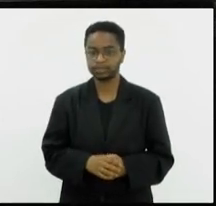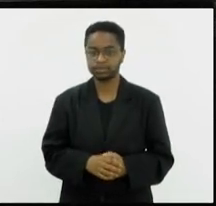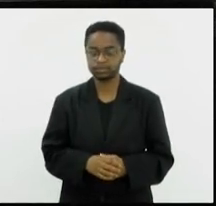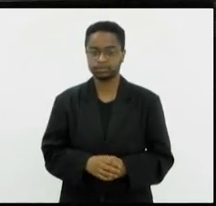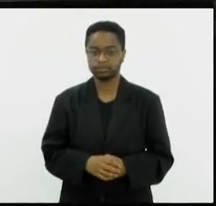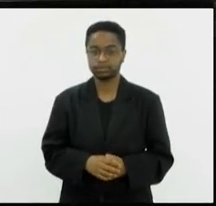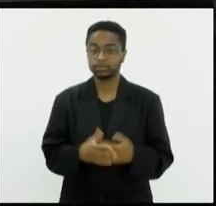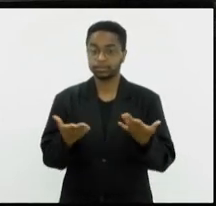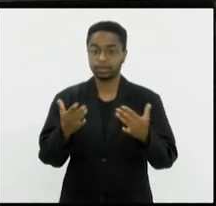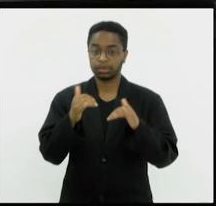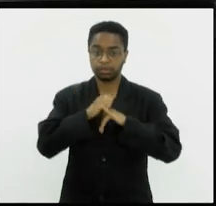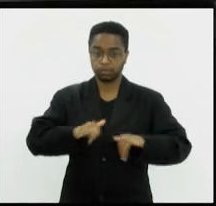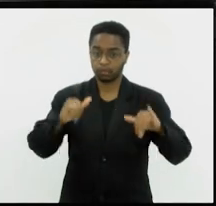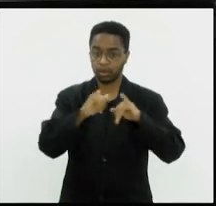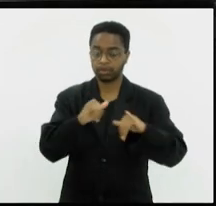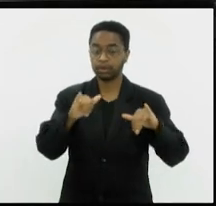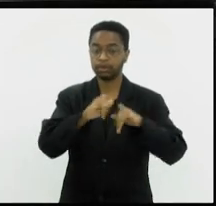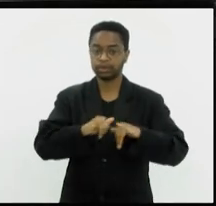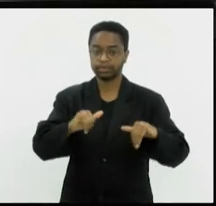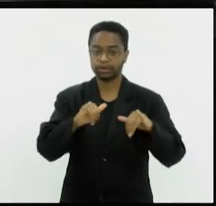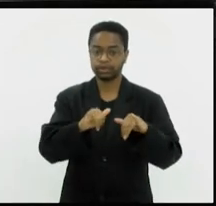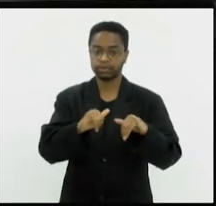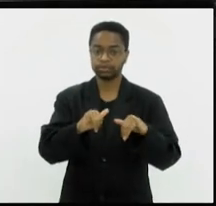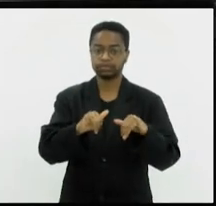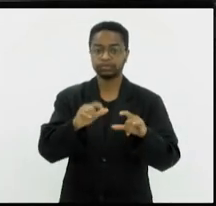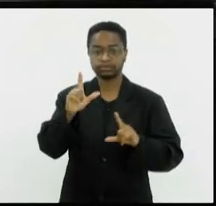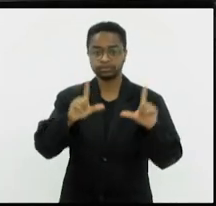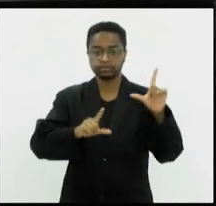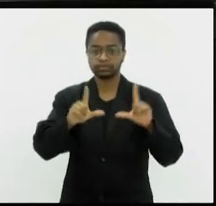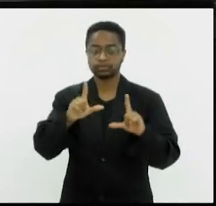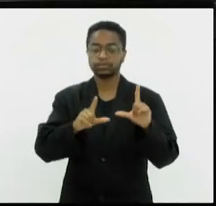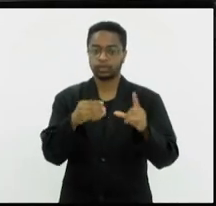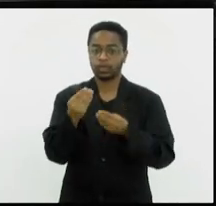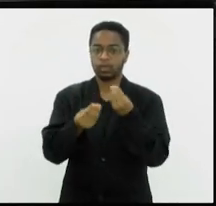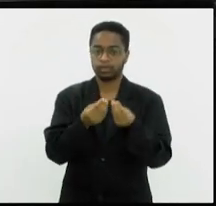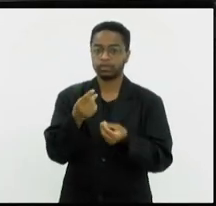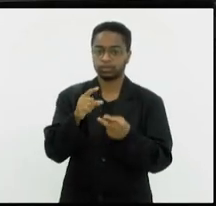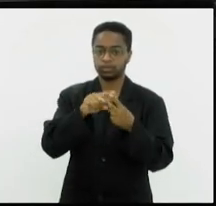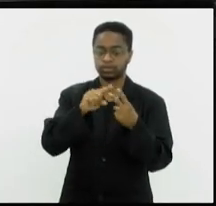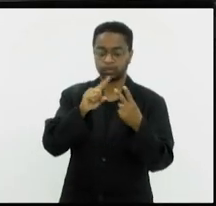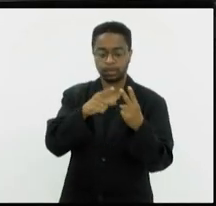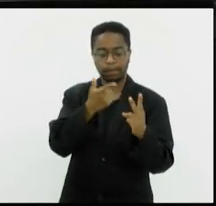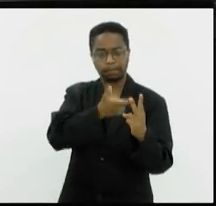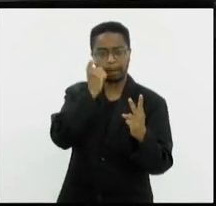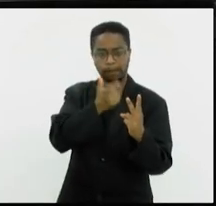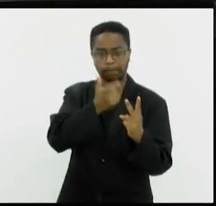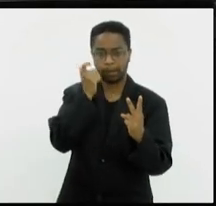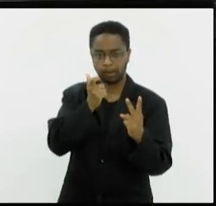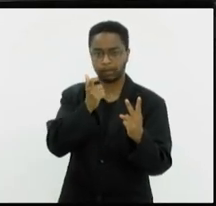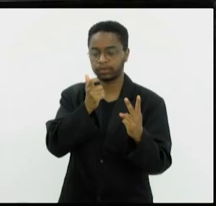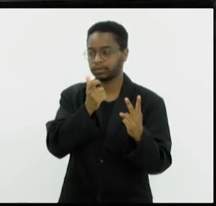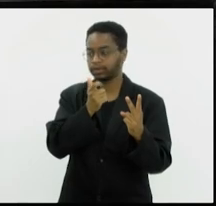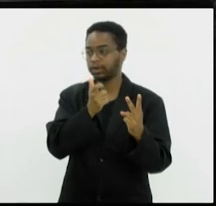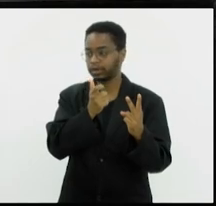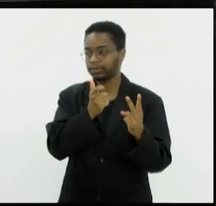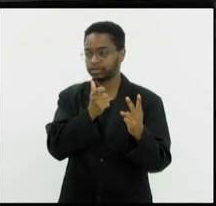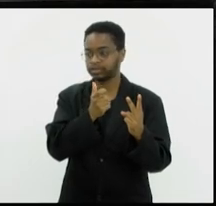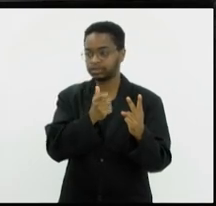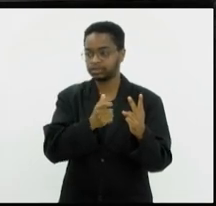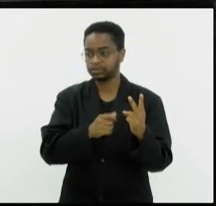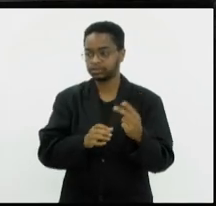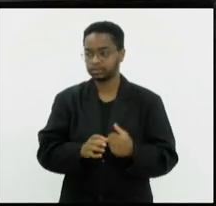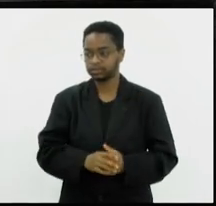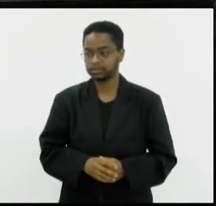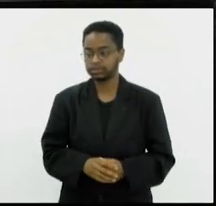noticia quando isso merecia ser uma matéria como é que pode ser dois policiais militares executados em menos de 24 horas um se